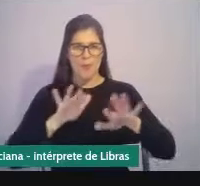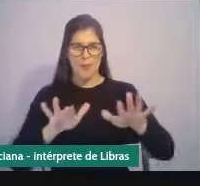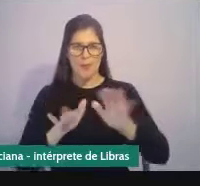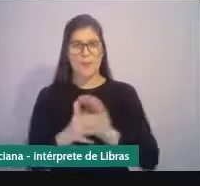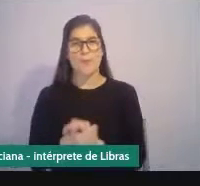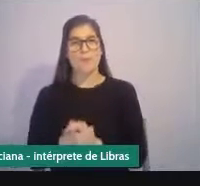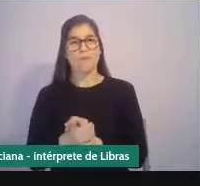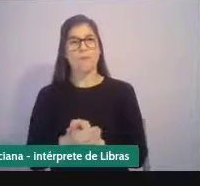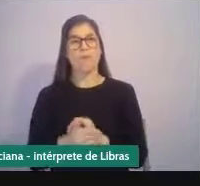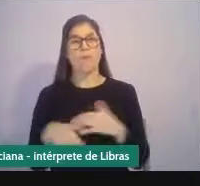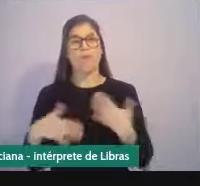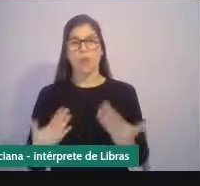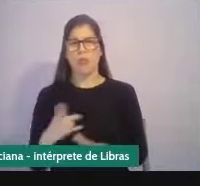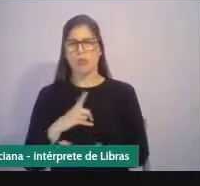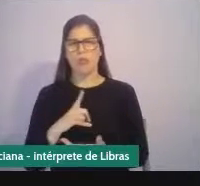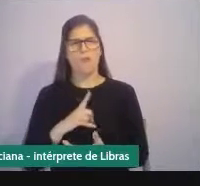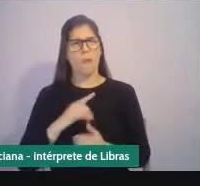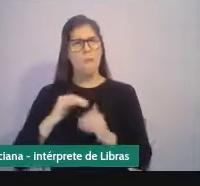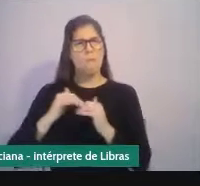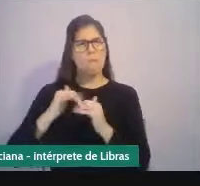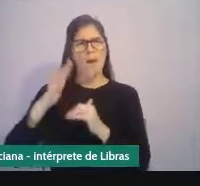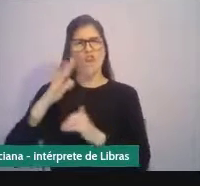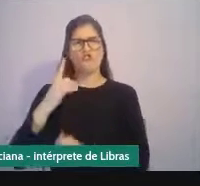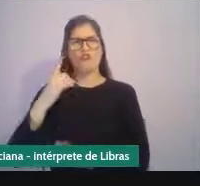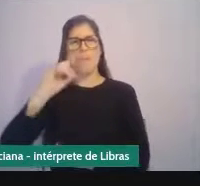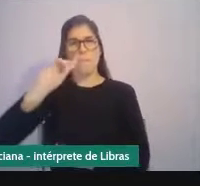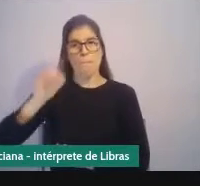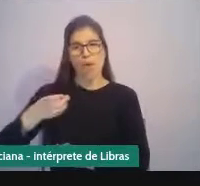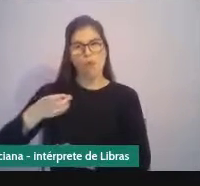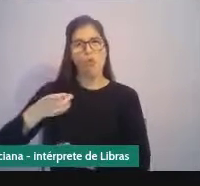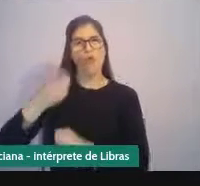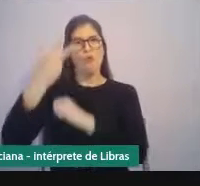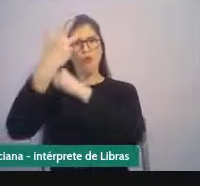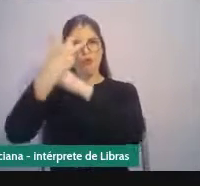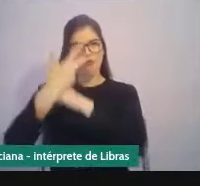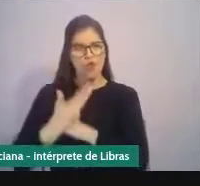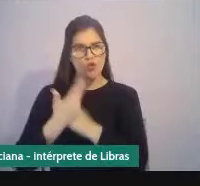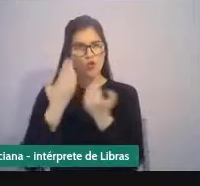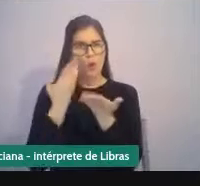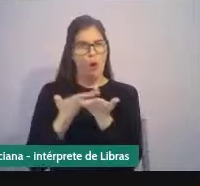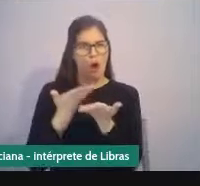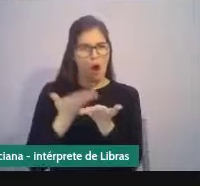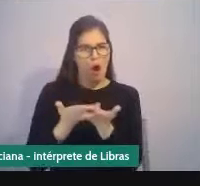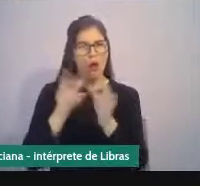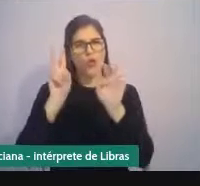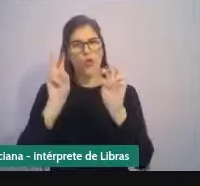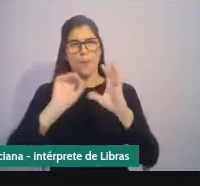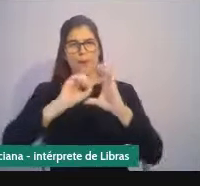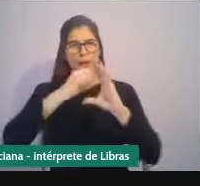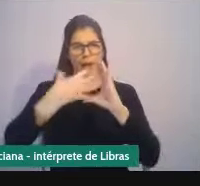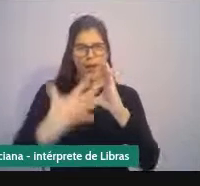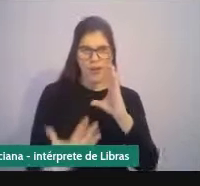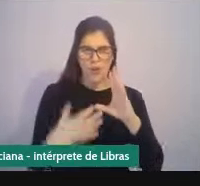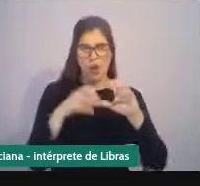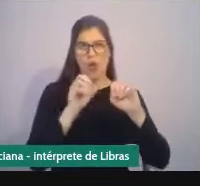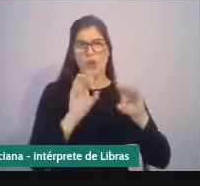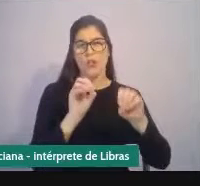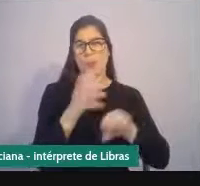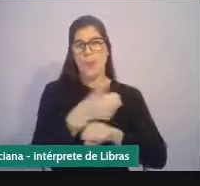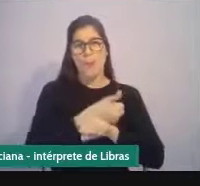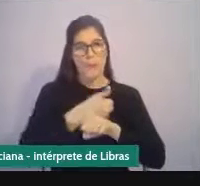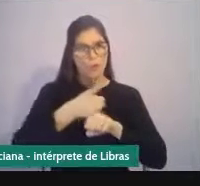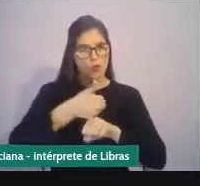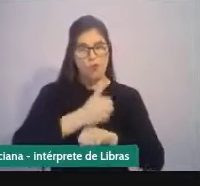1.000 videoaulas características da educação profissional. A educação profissional tem especificidades, nós temos